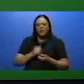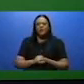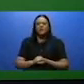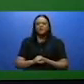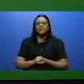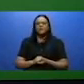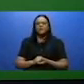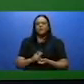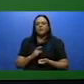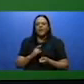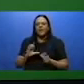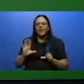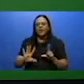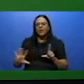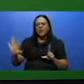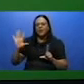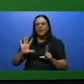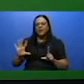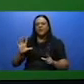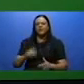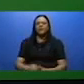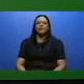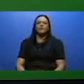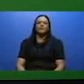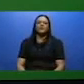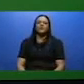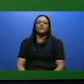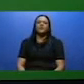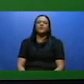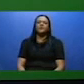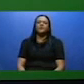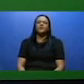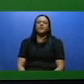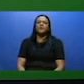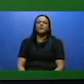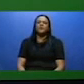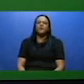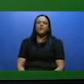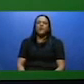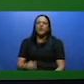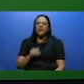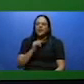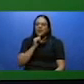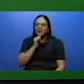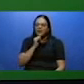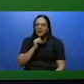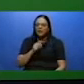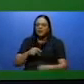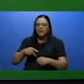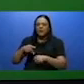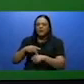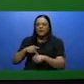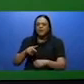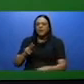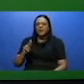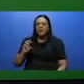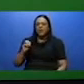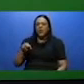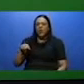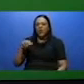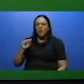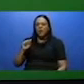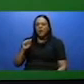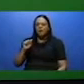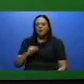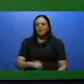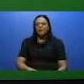embaixo tem a imagem, eu vou passar aqui também. Olha a imagem. Roma é uma cidade contemporânea,